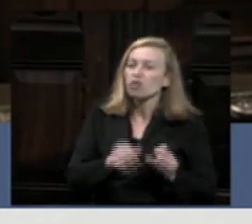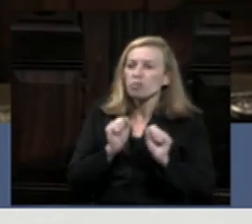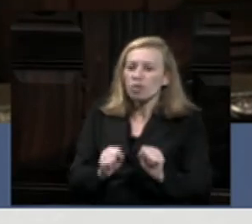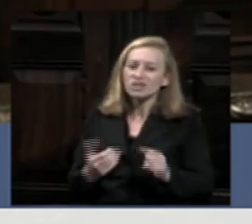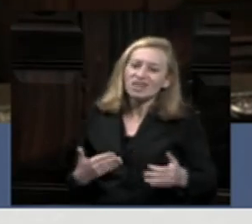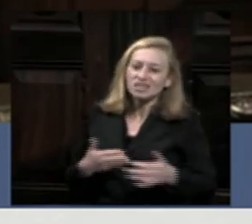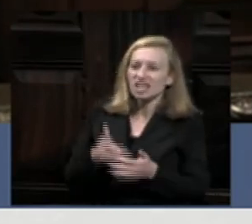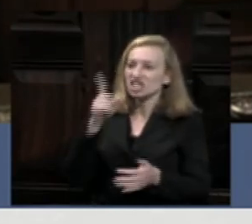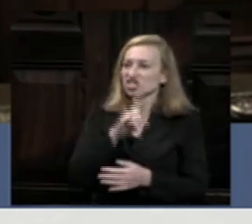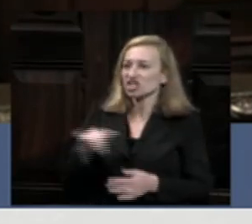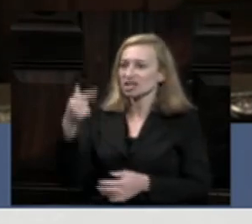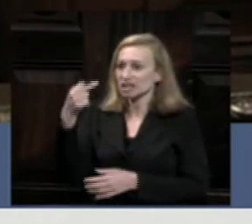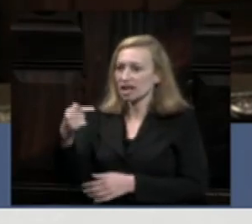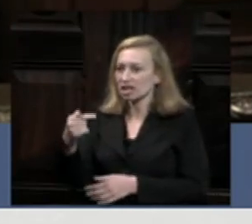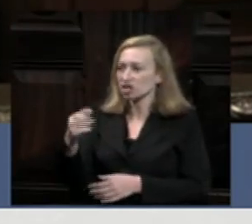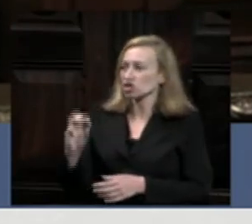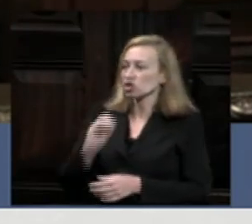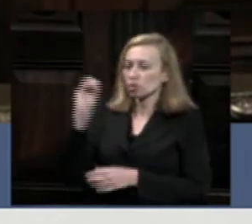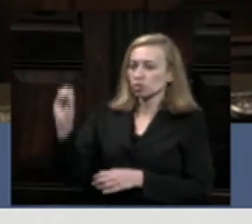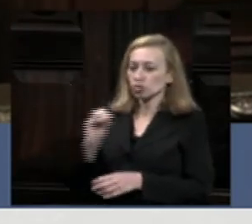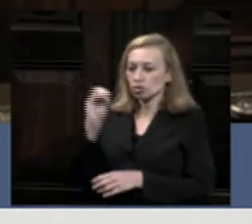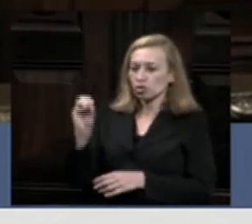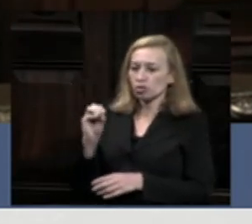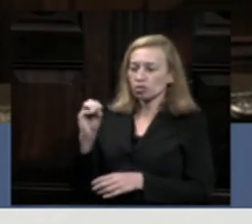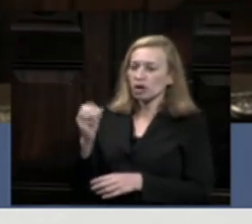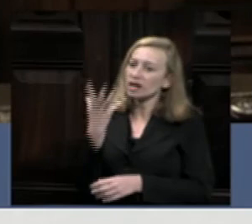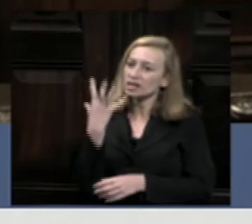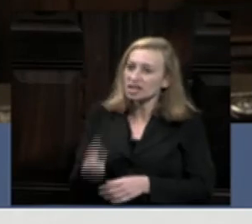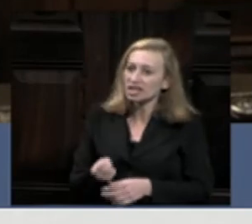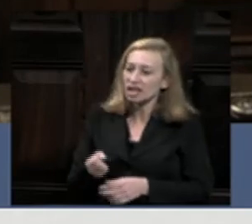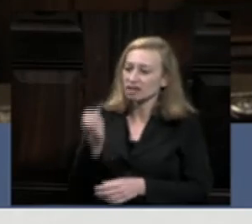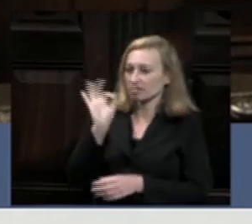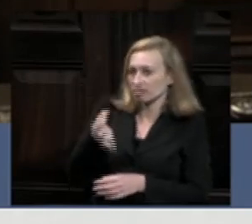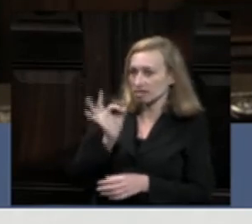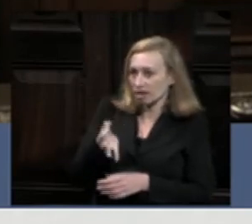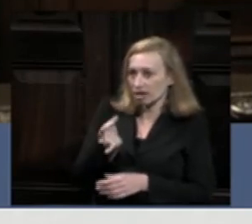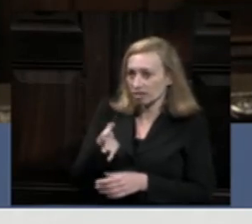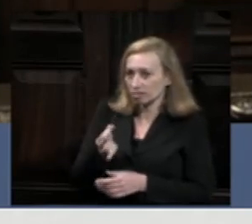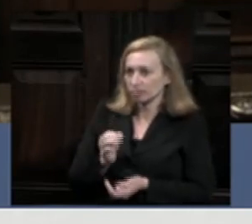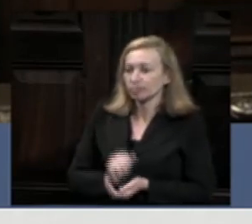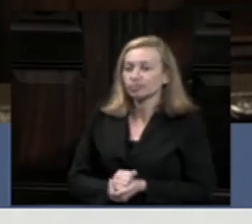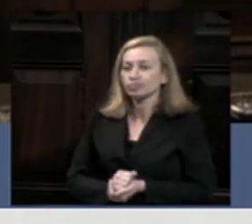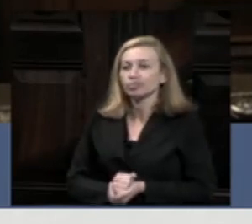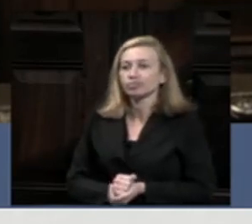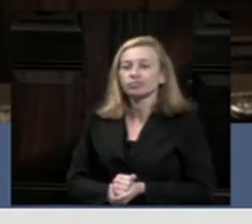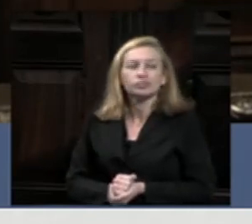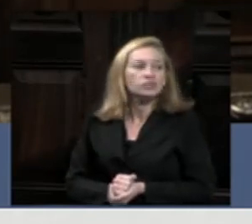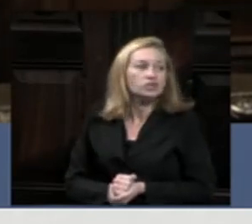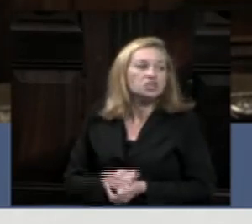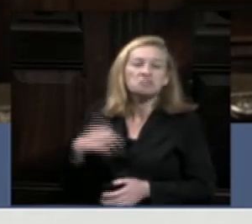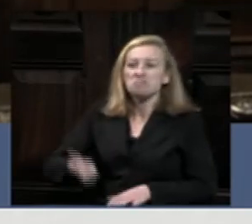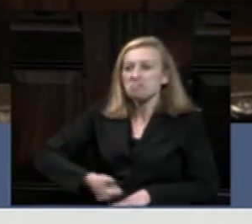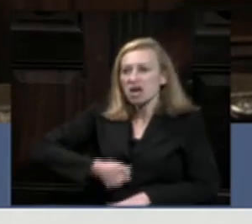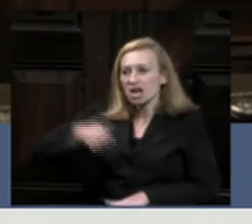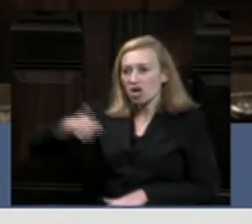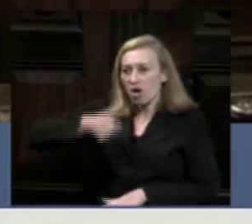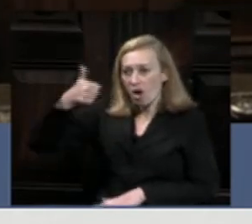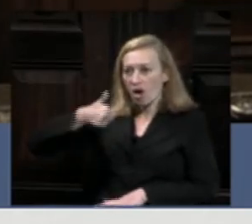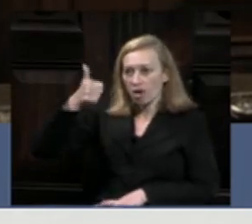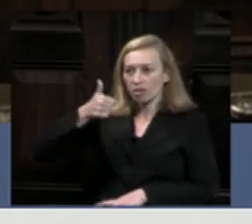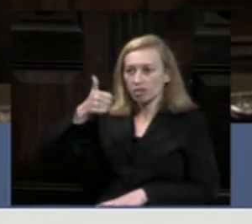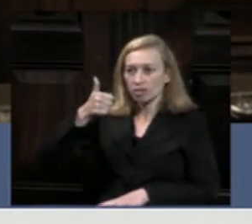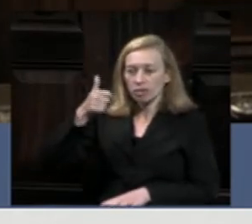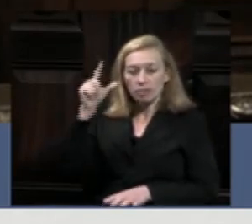7 de outubro, decidir de maneira clara, transparente e igualitária os melhores candidatos